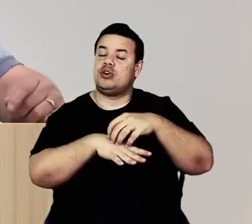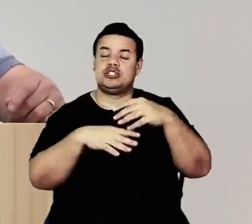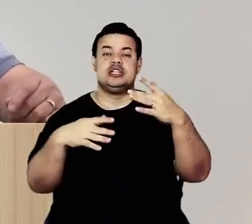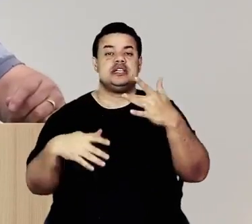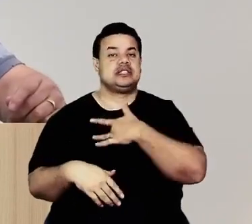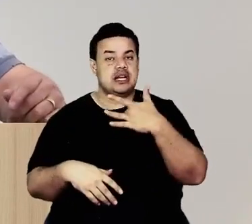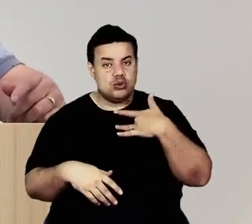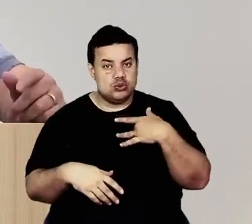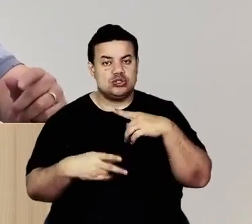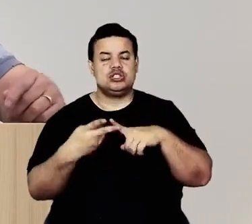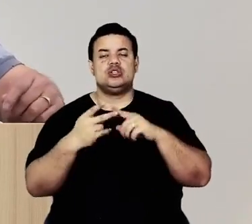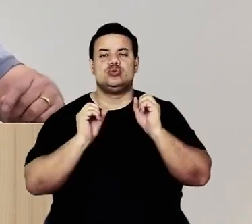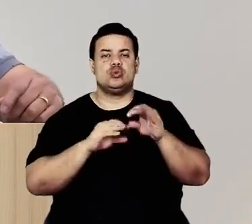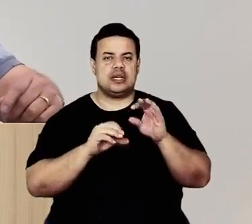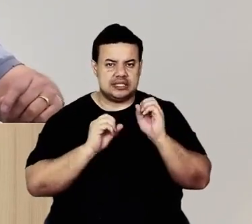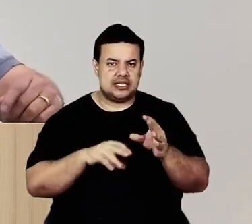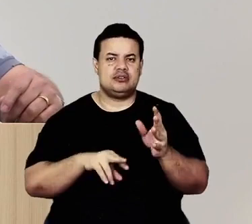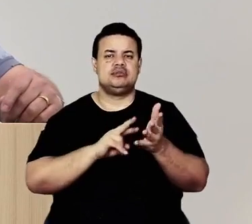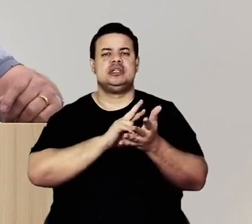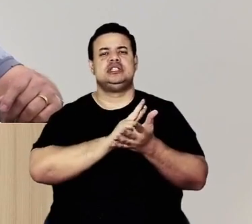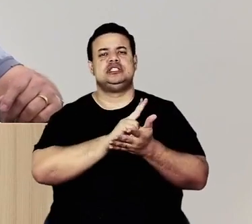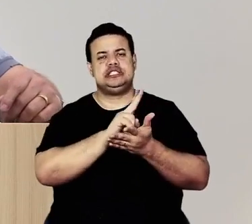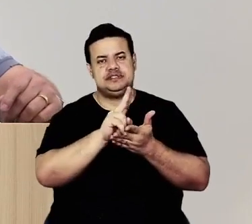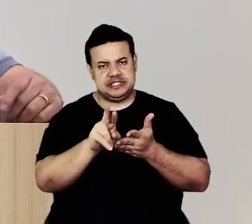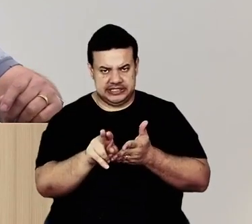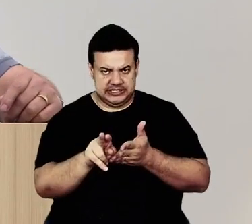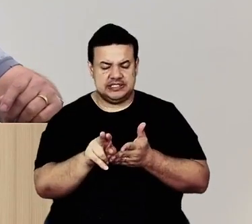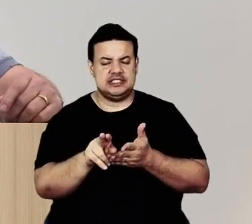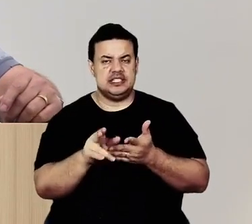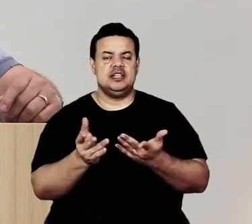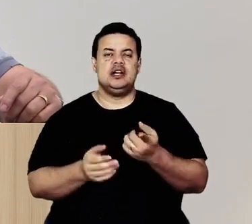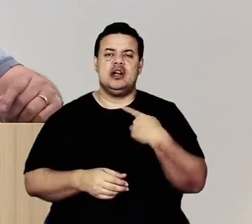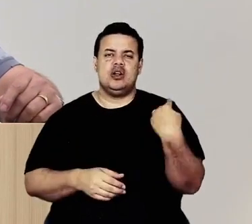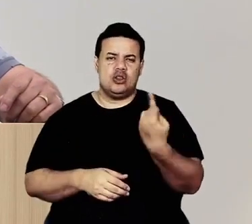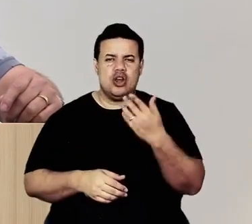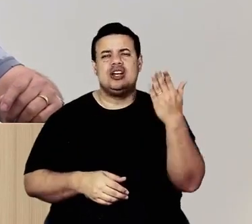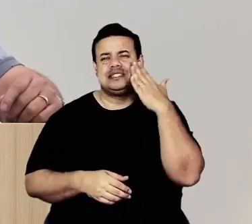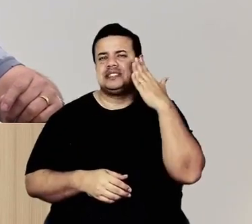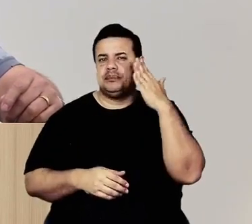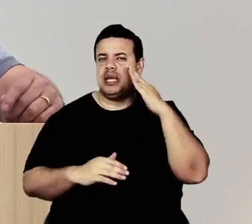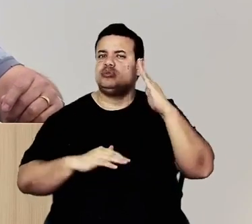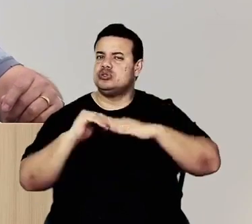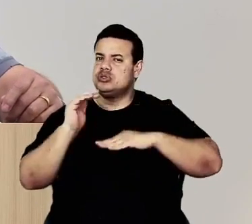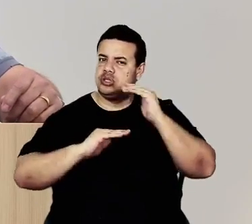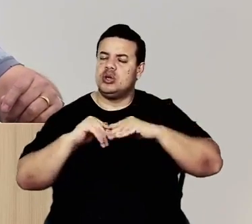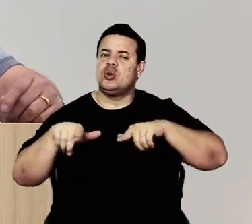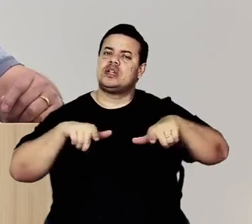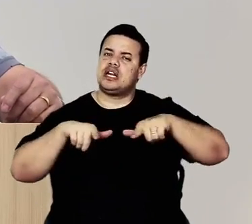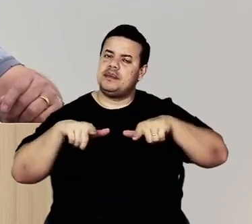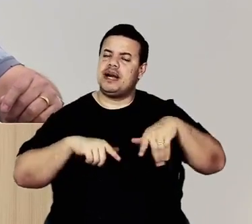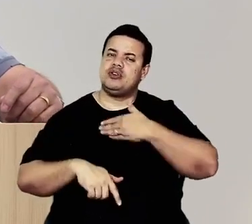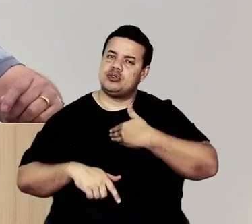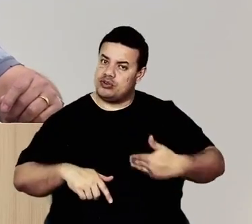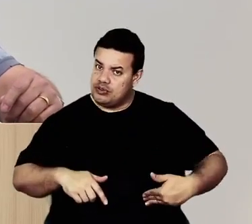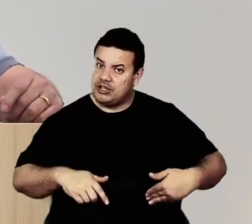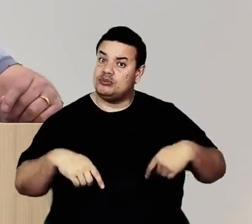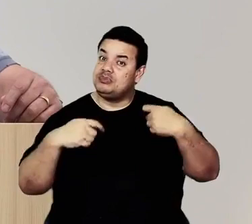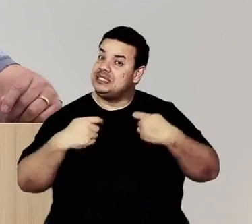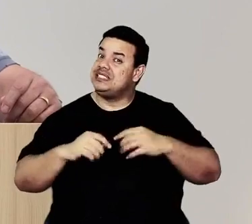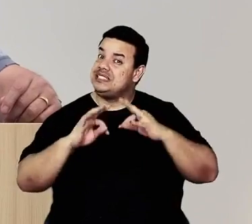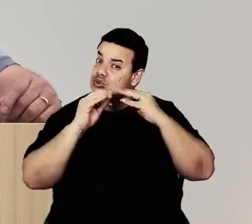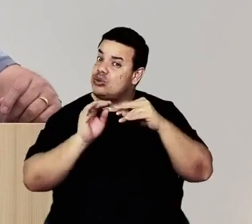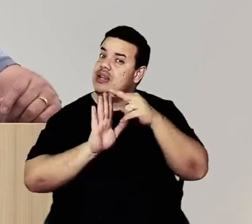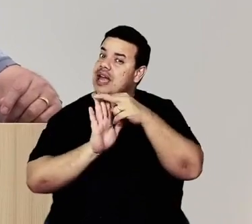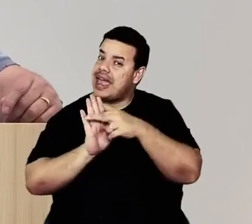enfim a gente sabe que o serviço público né tem todos os preceitos tem que licitar tem que ter contrato e etc etc